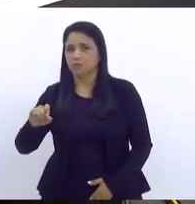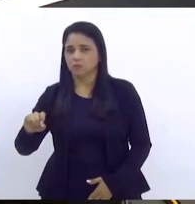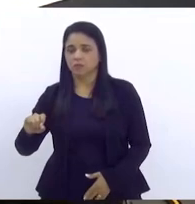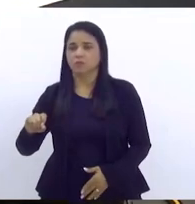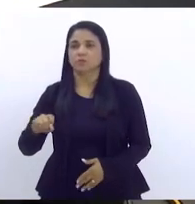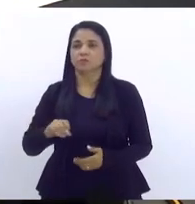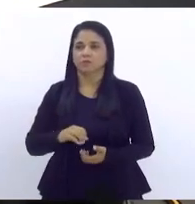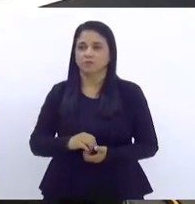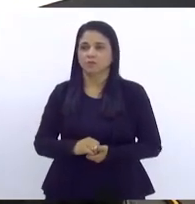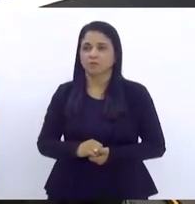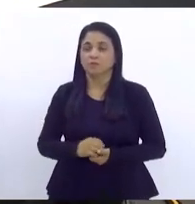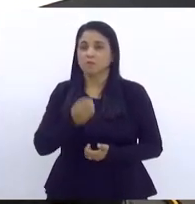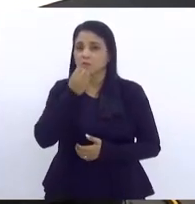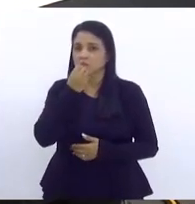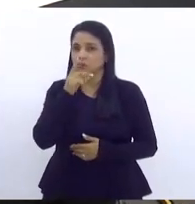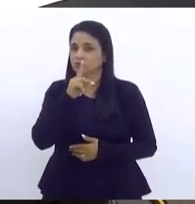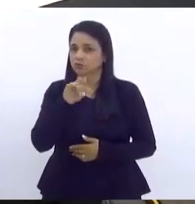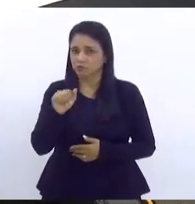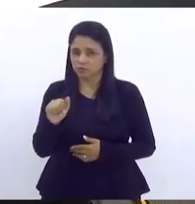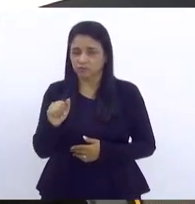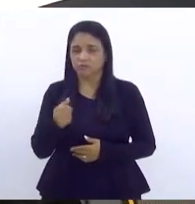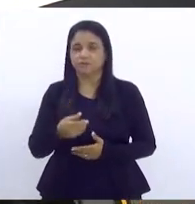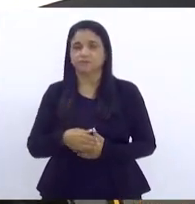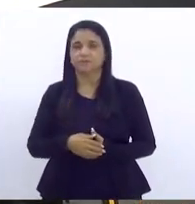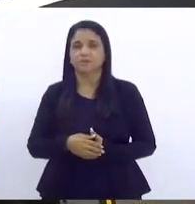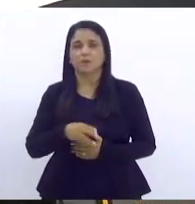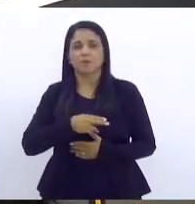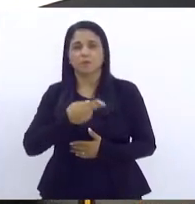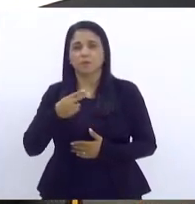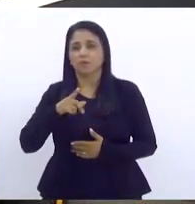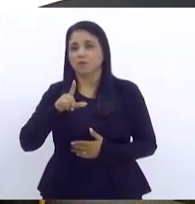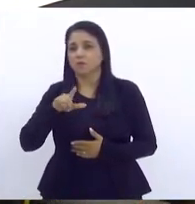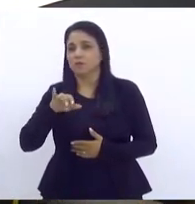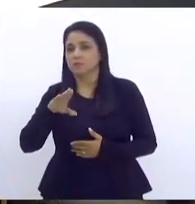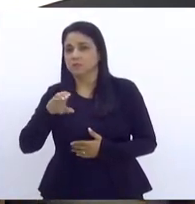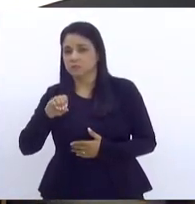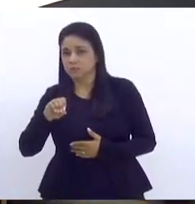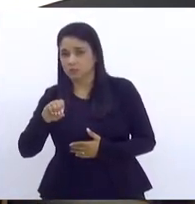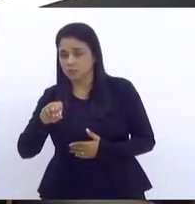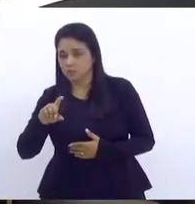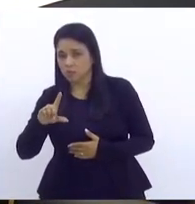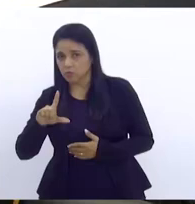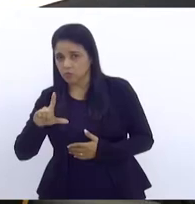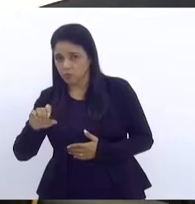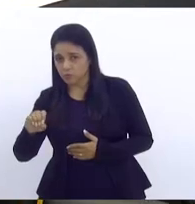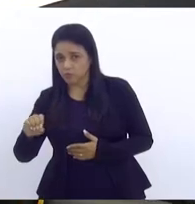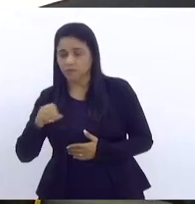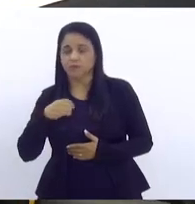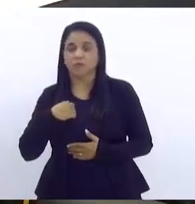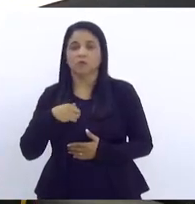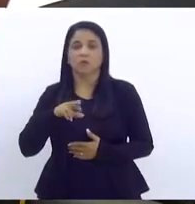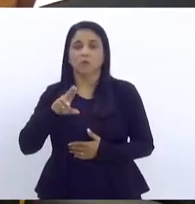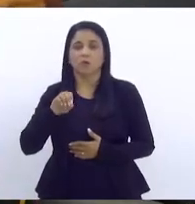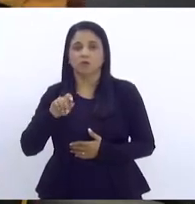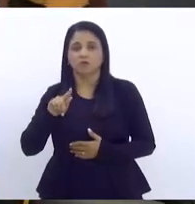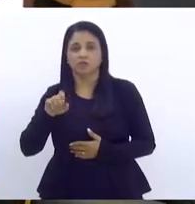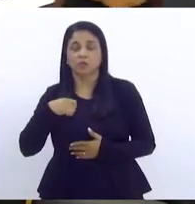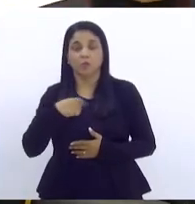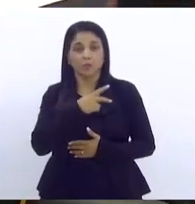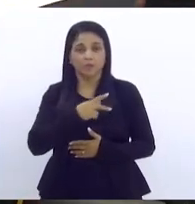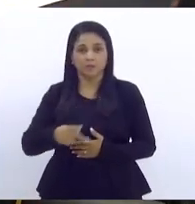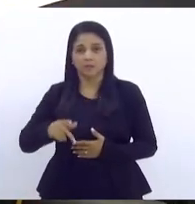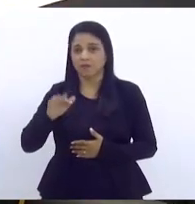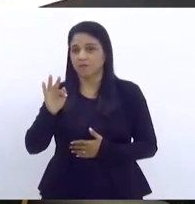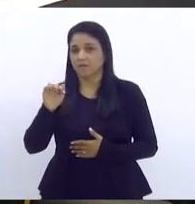Licínio Bom dia e meu nome é Licínio Machado Rogério eu sou presidente da Fan Rio